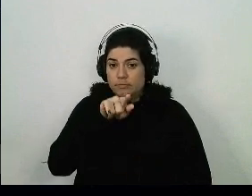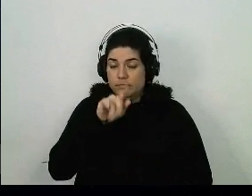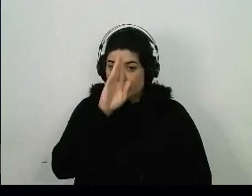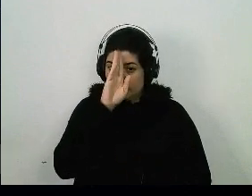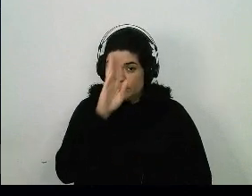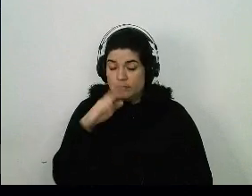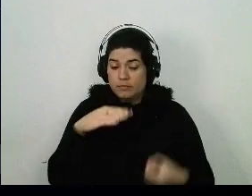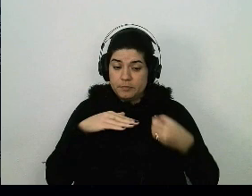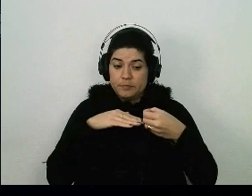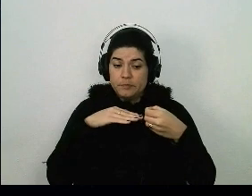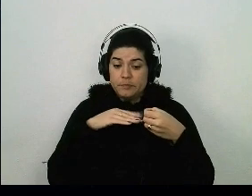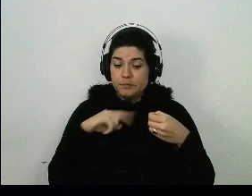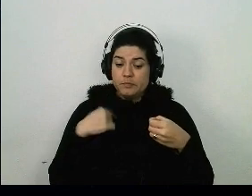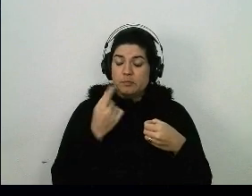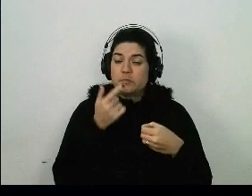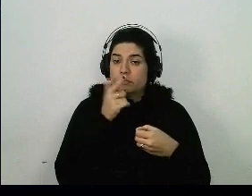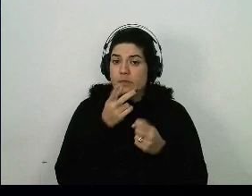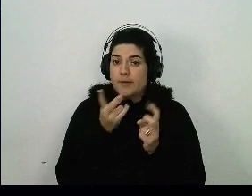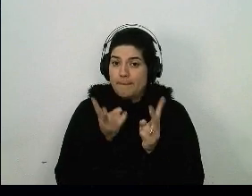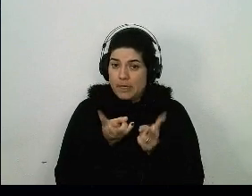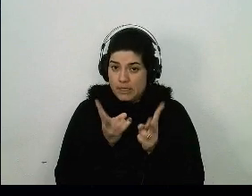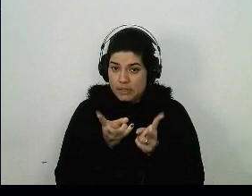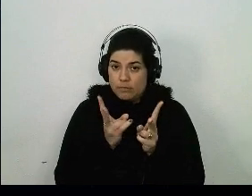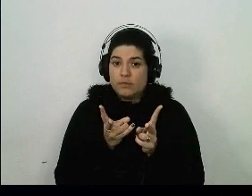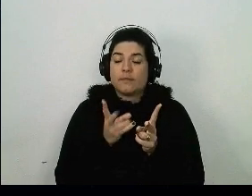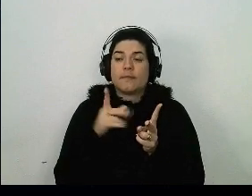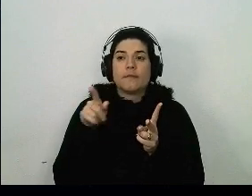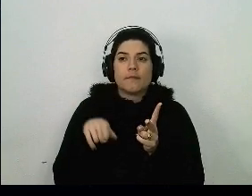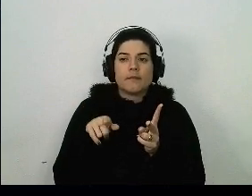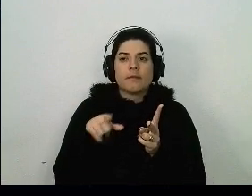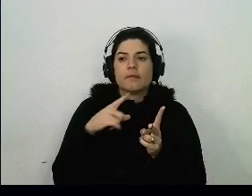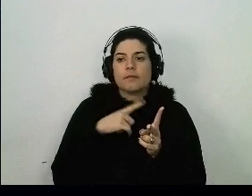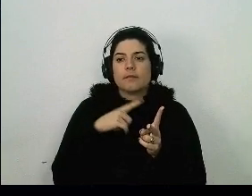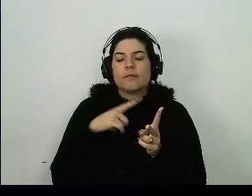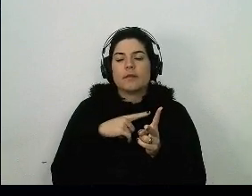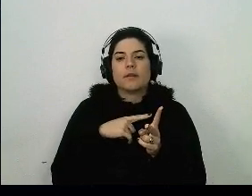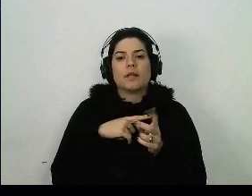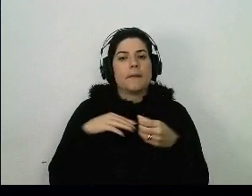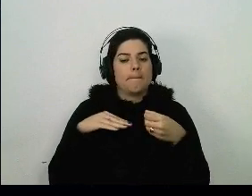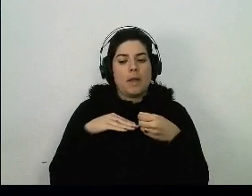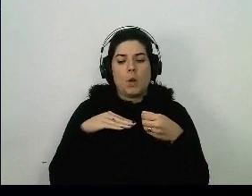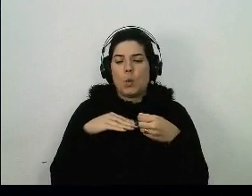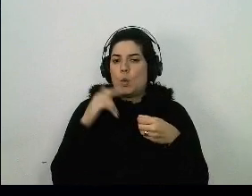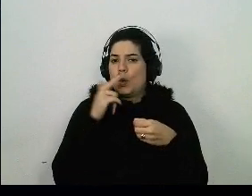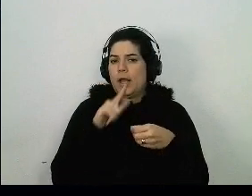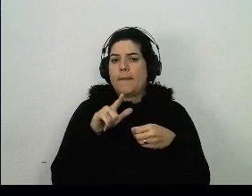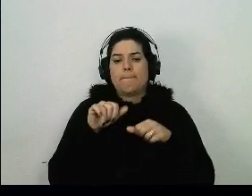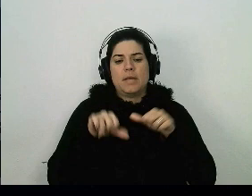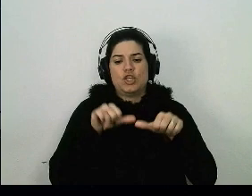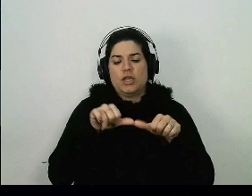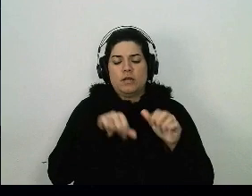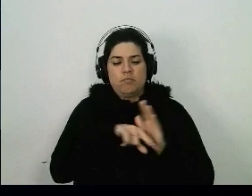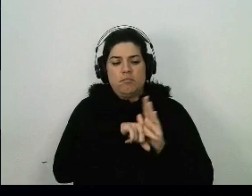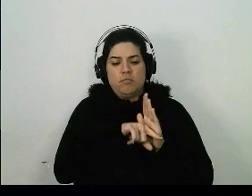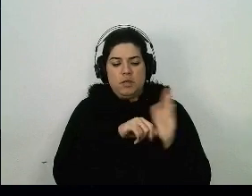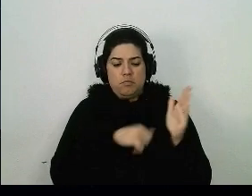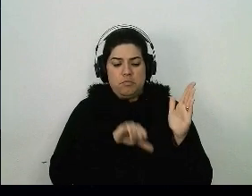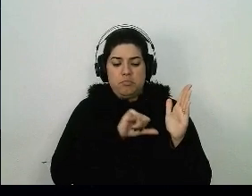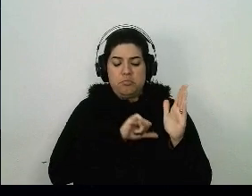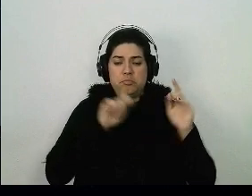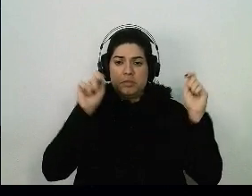gente mantém nosso banco de forma auditável, certo? Terminando aqui.